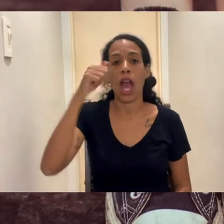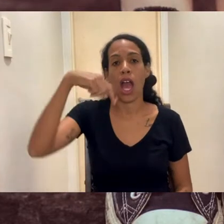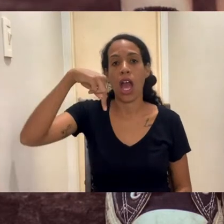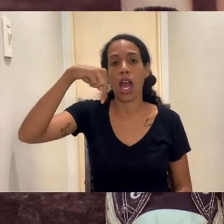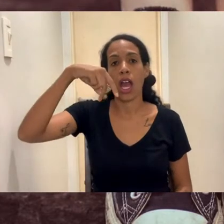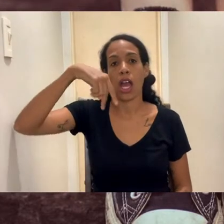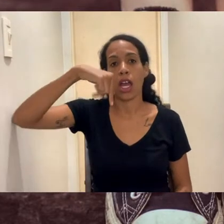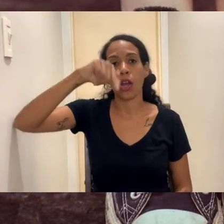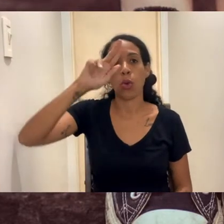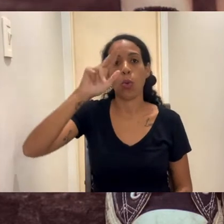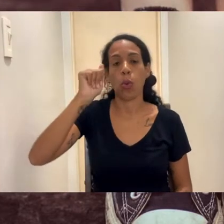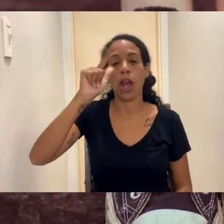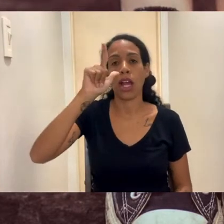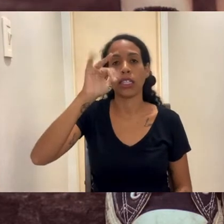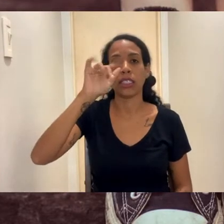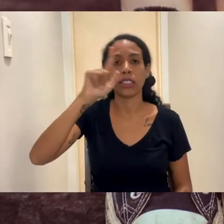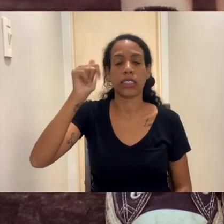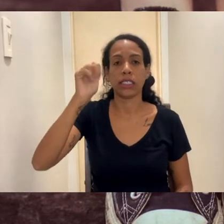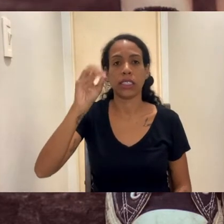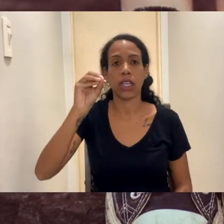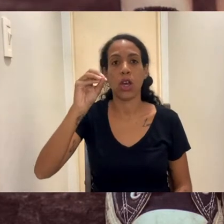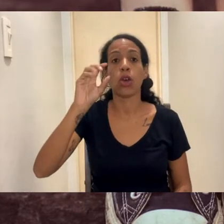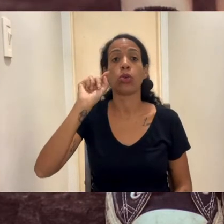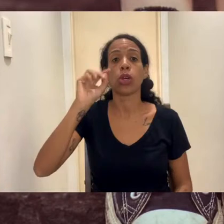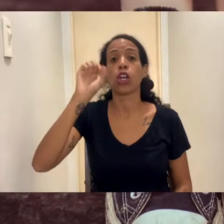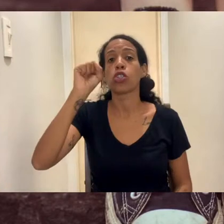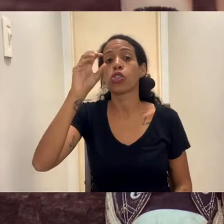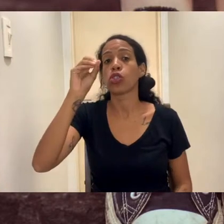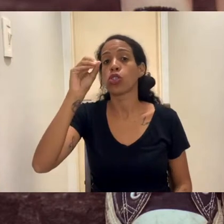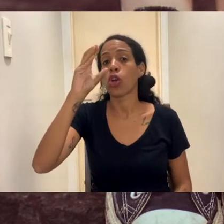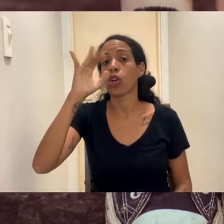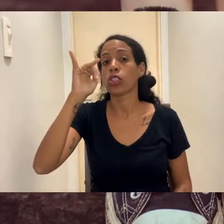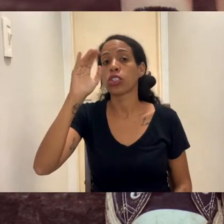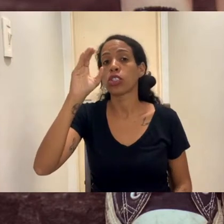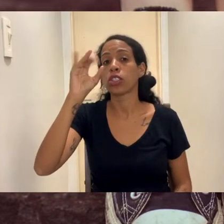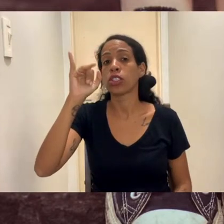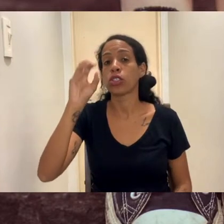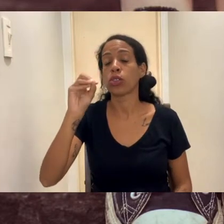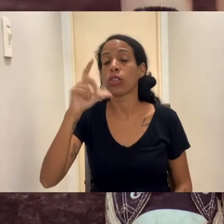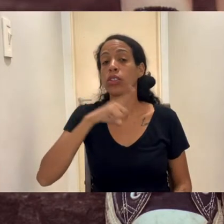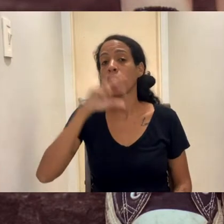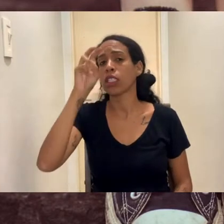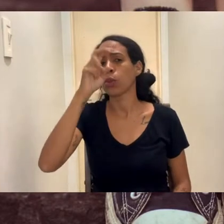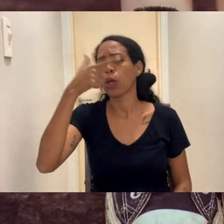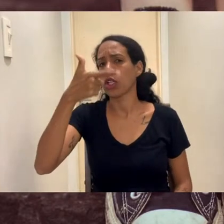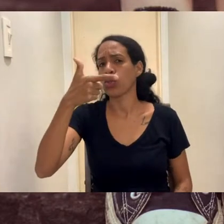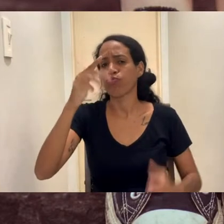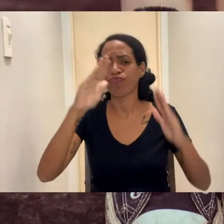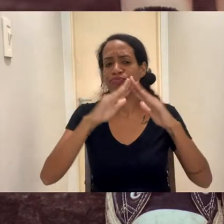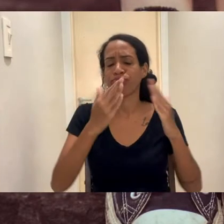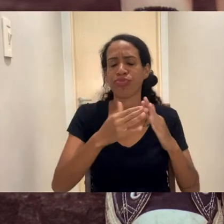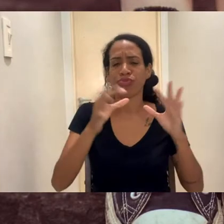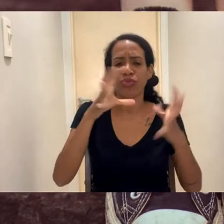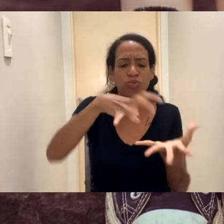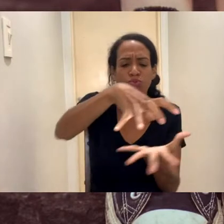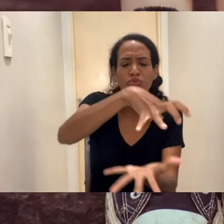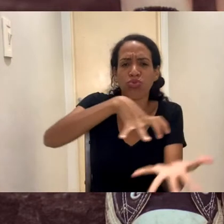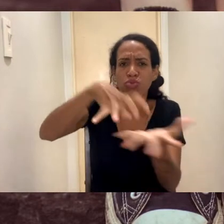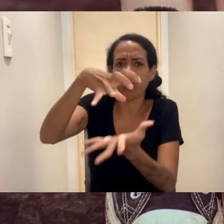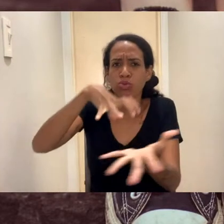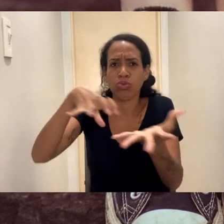uma articulação, né, que conta hoje com cerca de 52 entidades, movimentos,